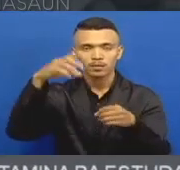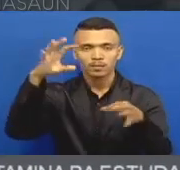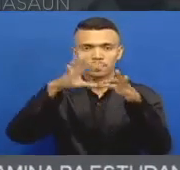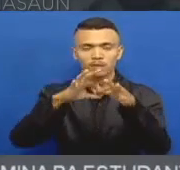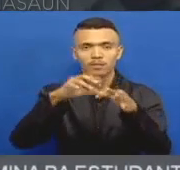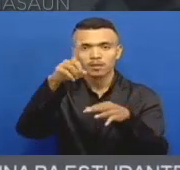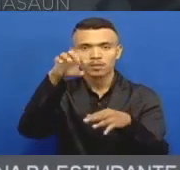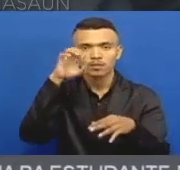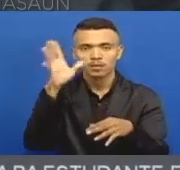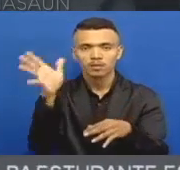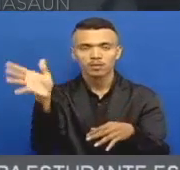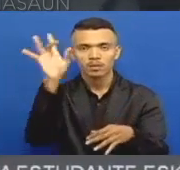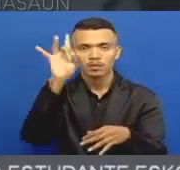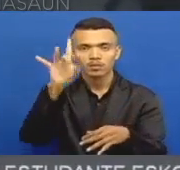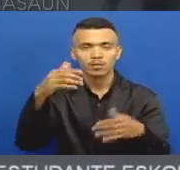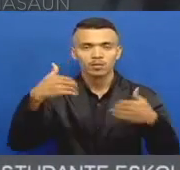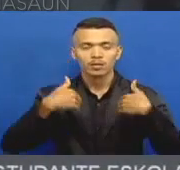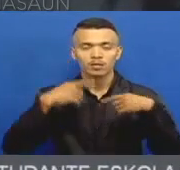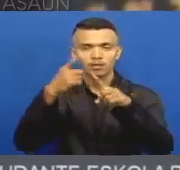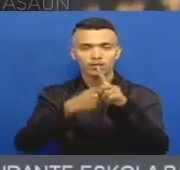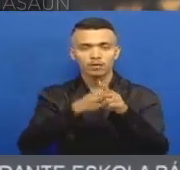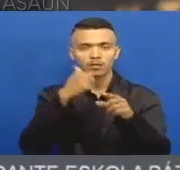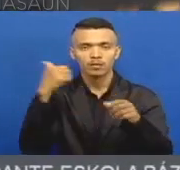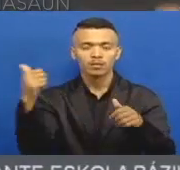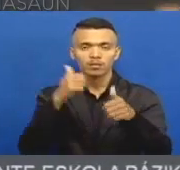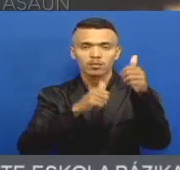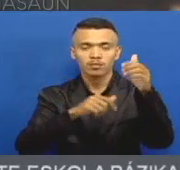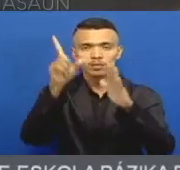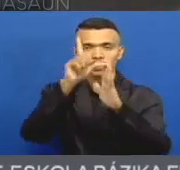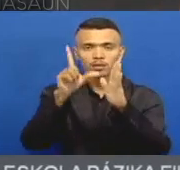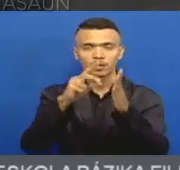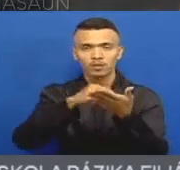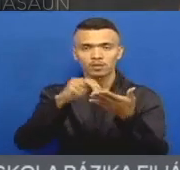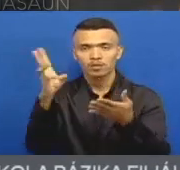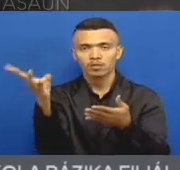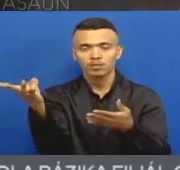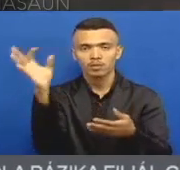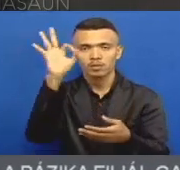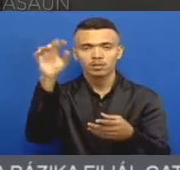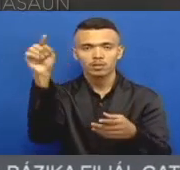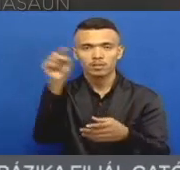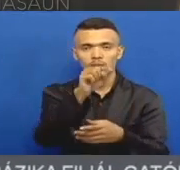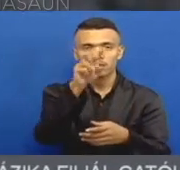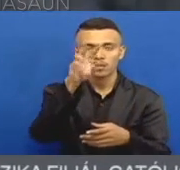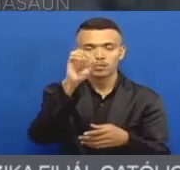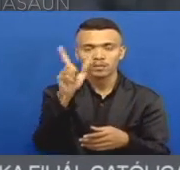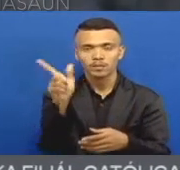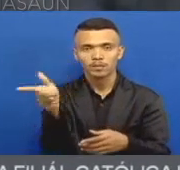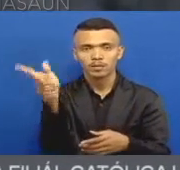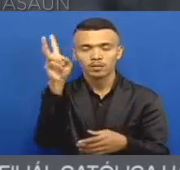penitele na Inhatus del Manulo Recingualu e o Fulancoto, baseado no decreto-lei número Nenulo Recincia, barra Rihundrua